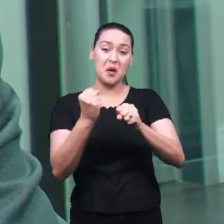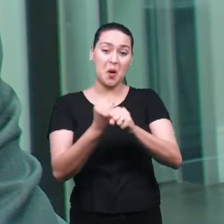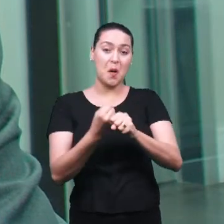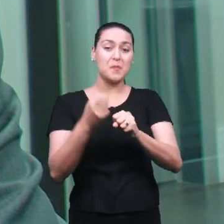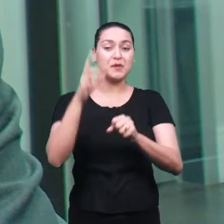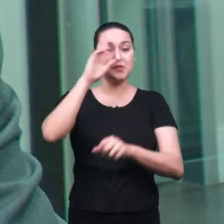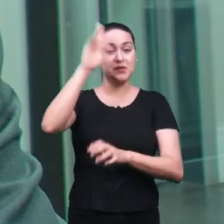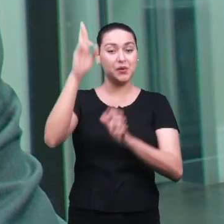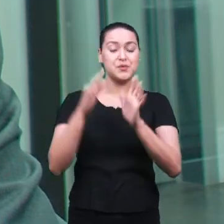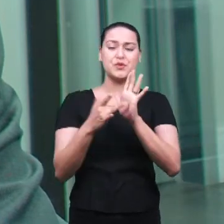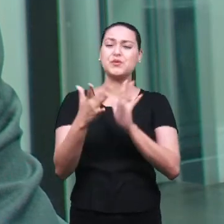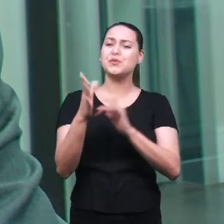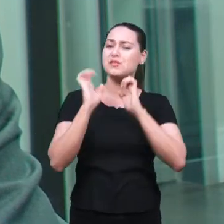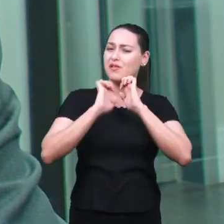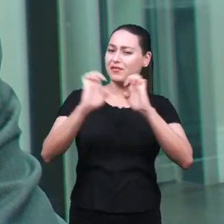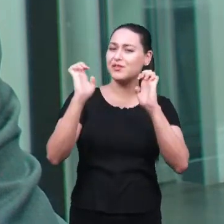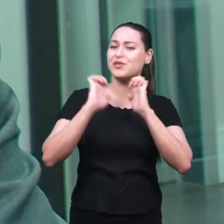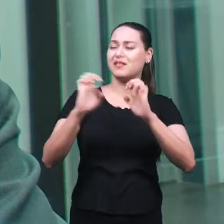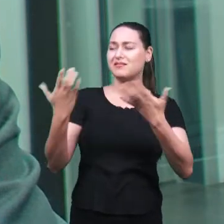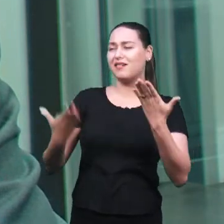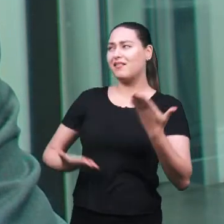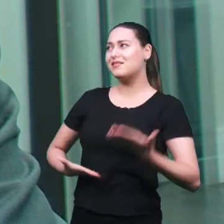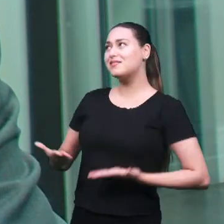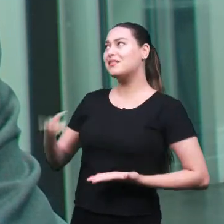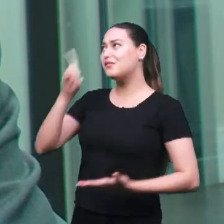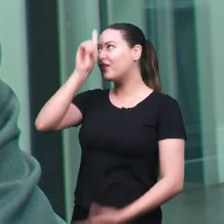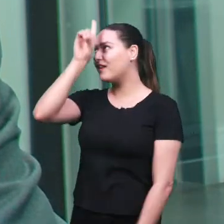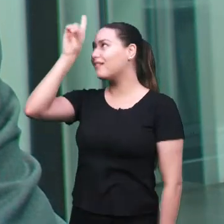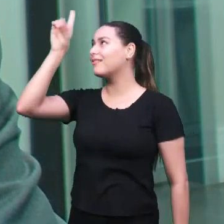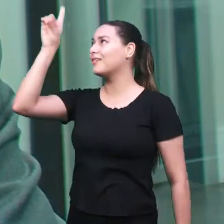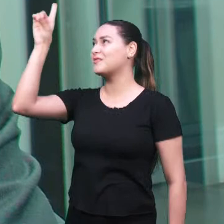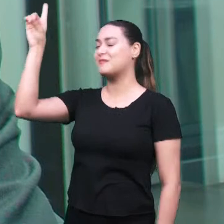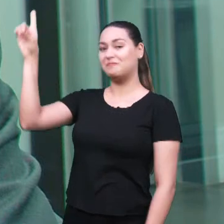evangelizar e servir ao nosso Deus. Mas em